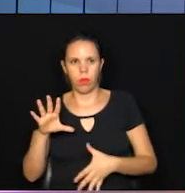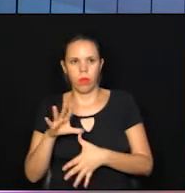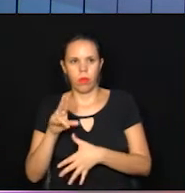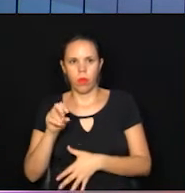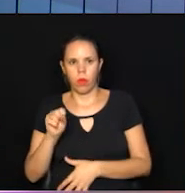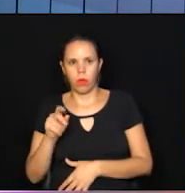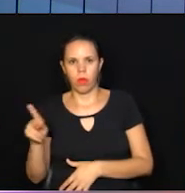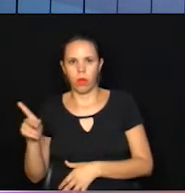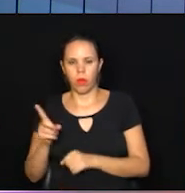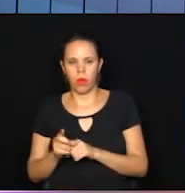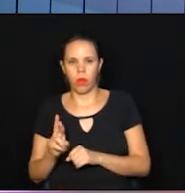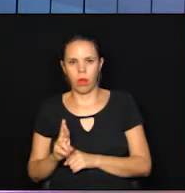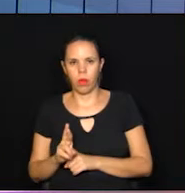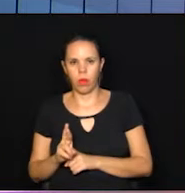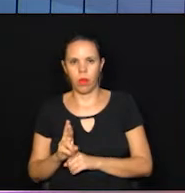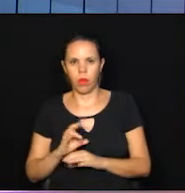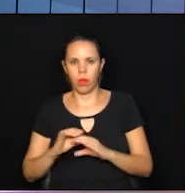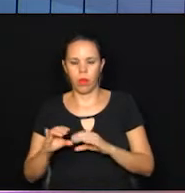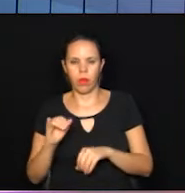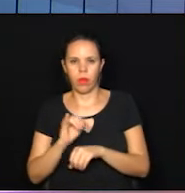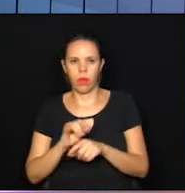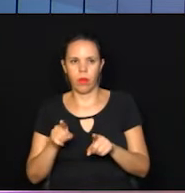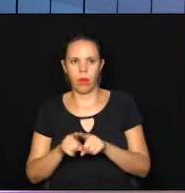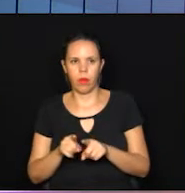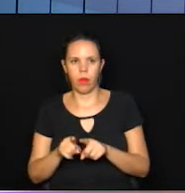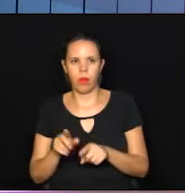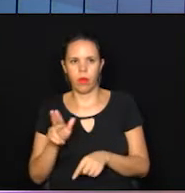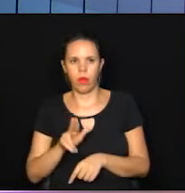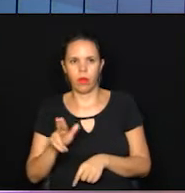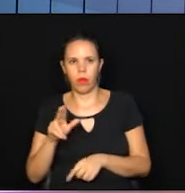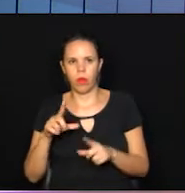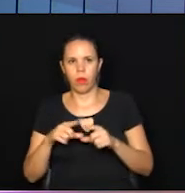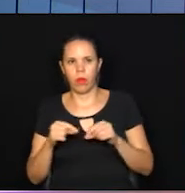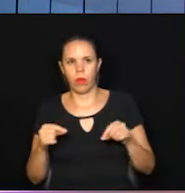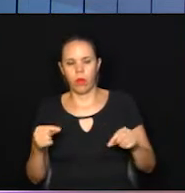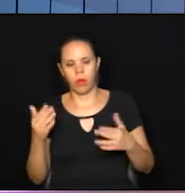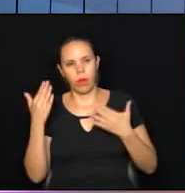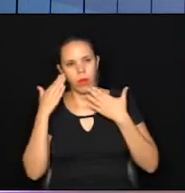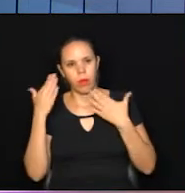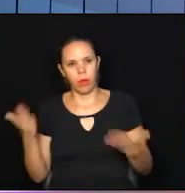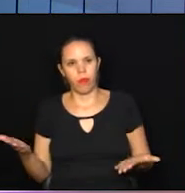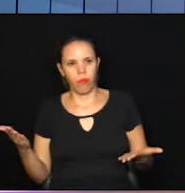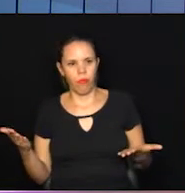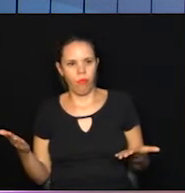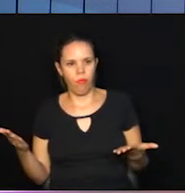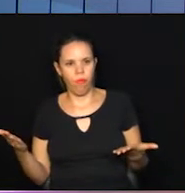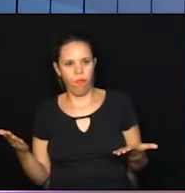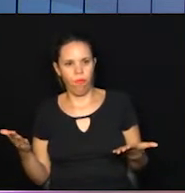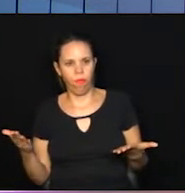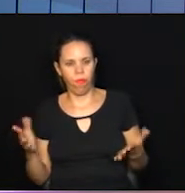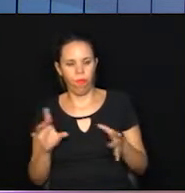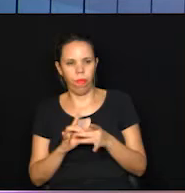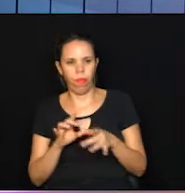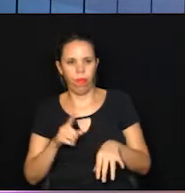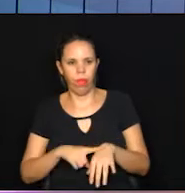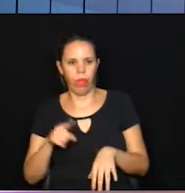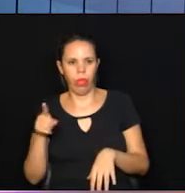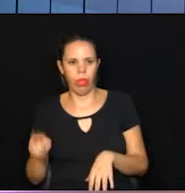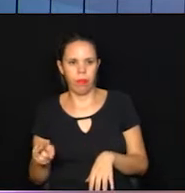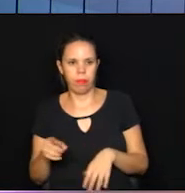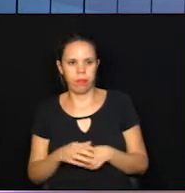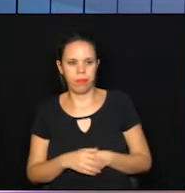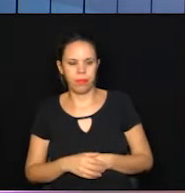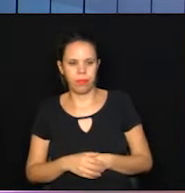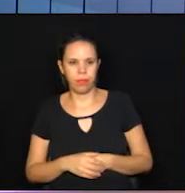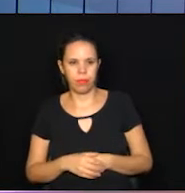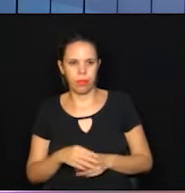USP, doutorando em Relações Internacionais pela Universidade de Brasília. Muito obrigado pela disponibilidade do seu tempo